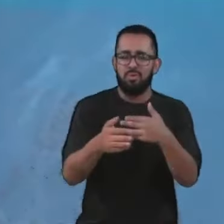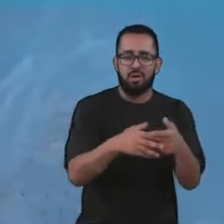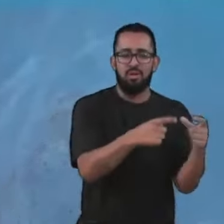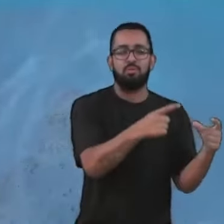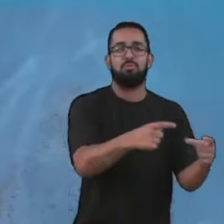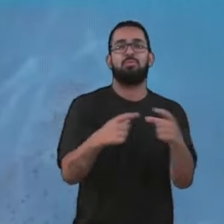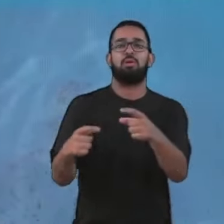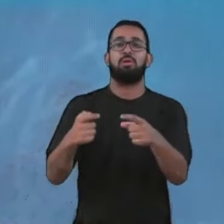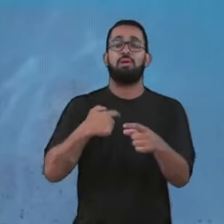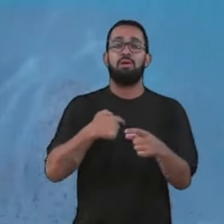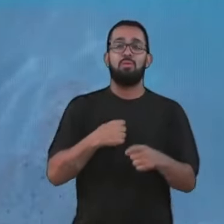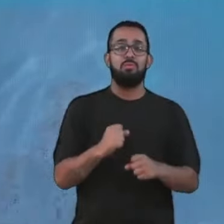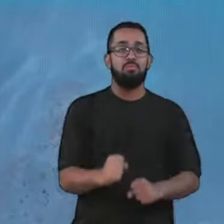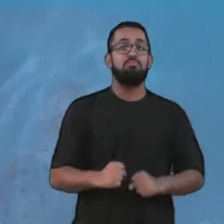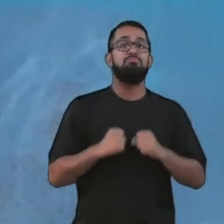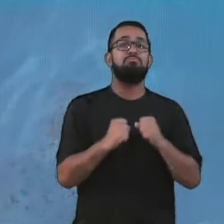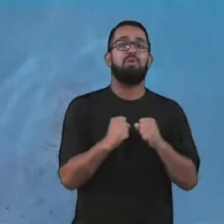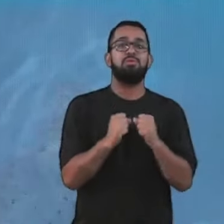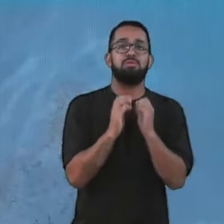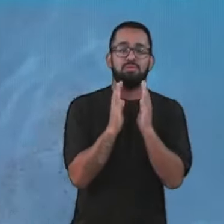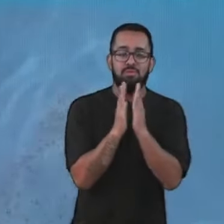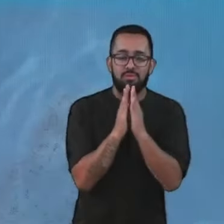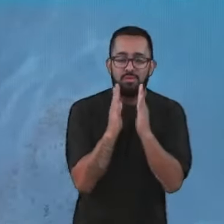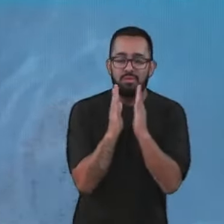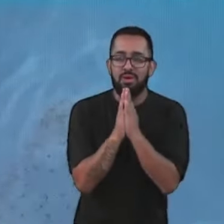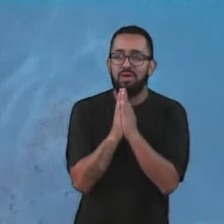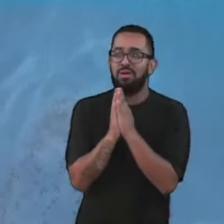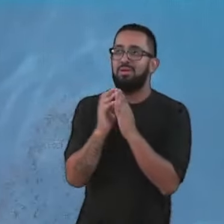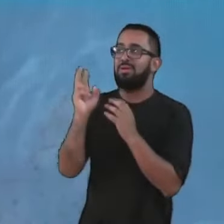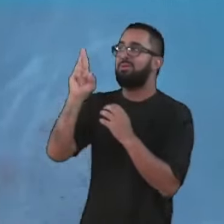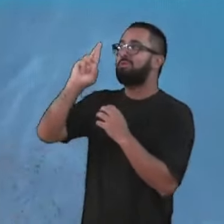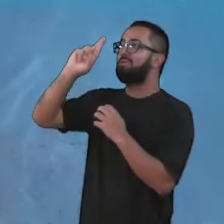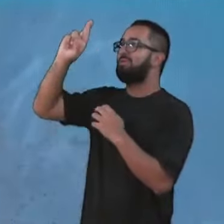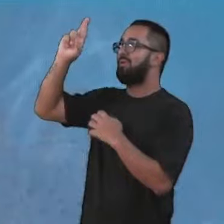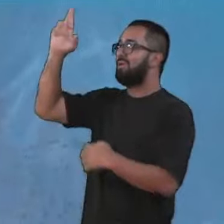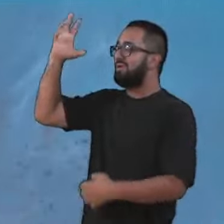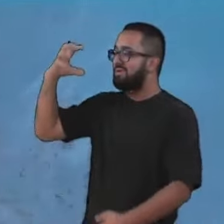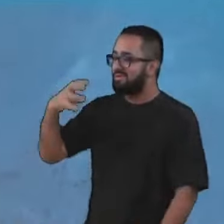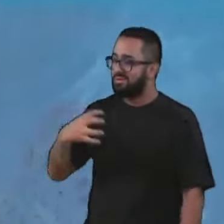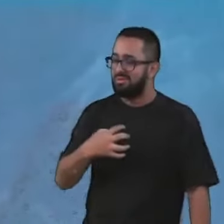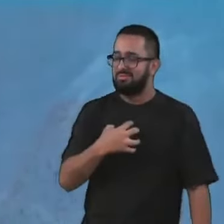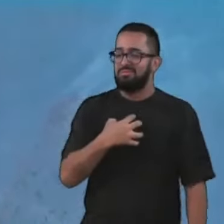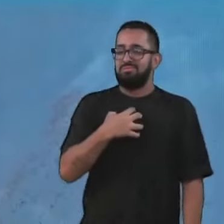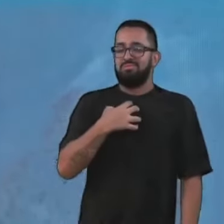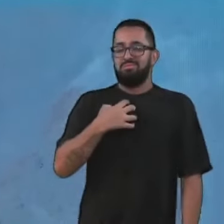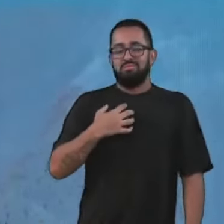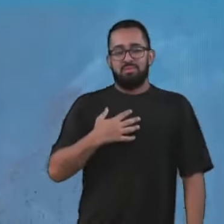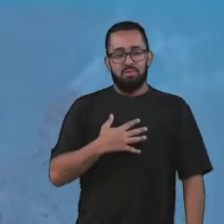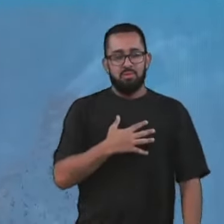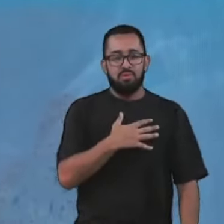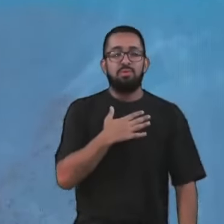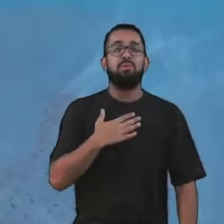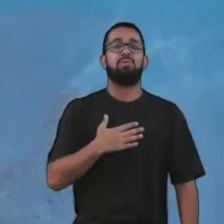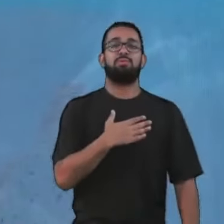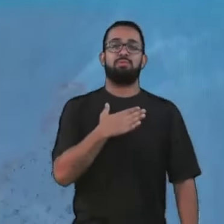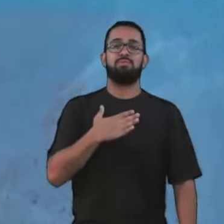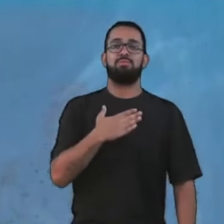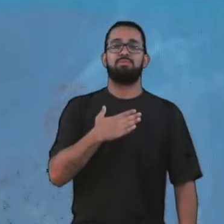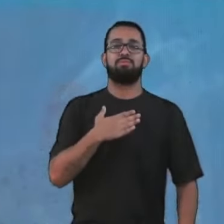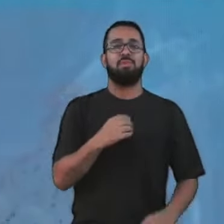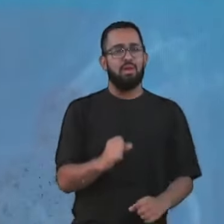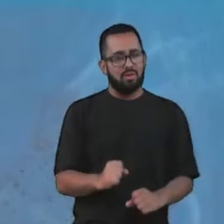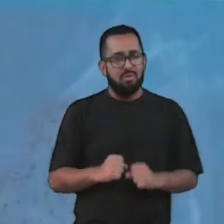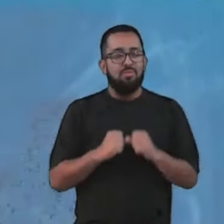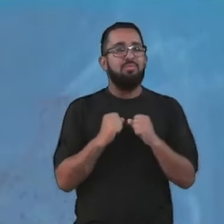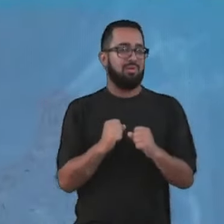amado. Cante ao Senhor. Que essa tristeza aí que estava no seu coração seja quebrada. Se